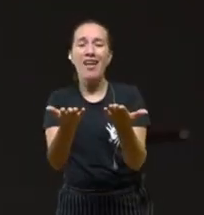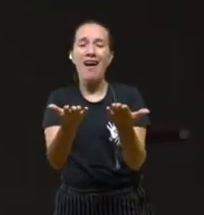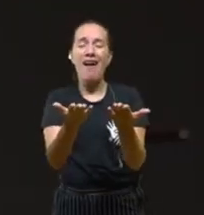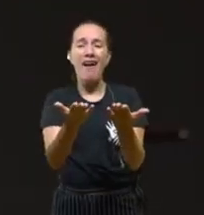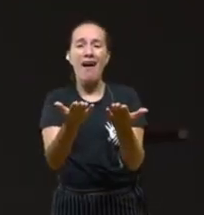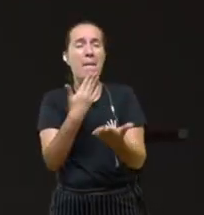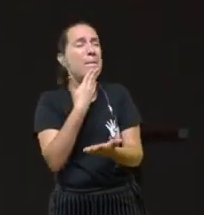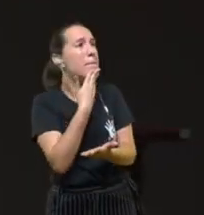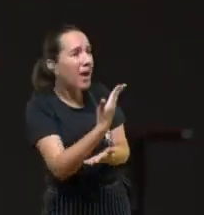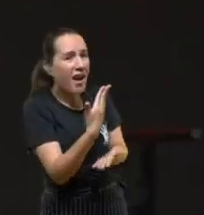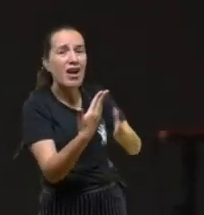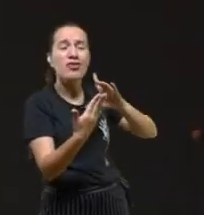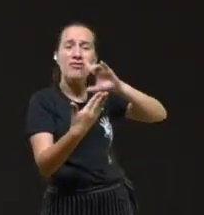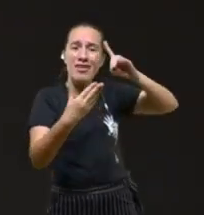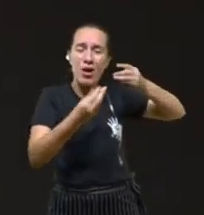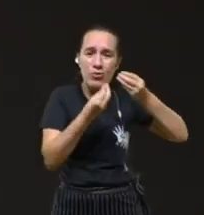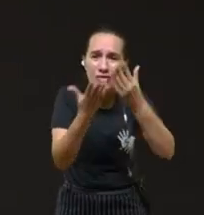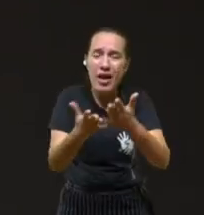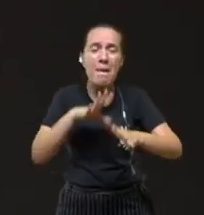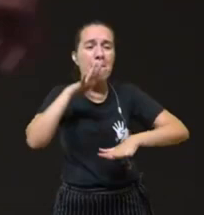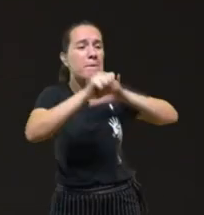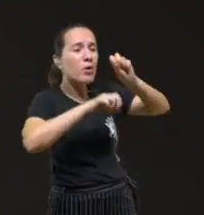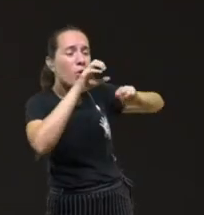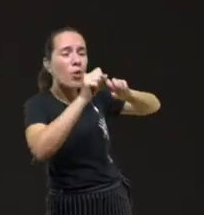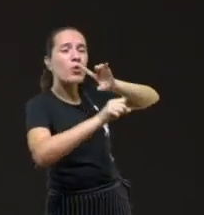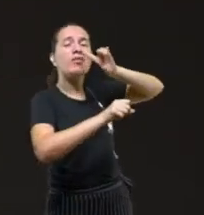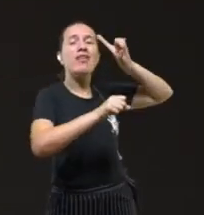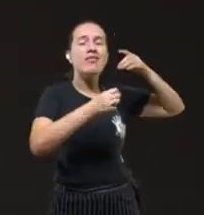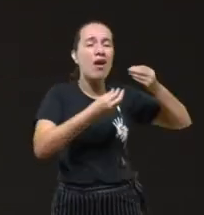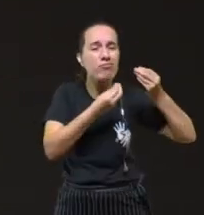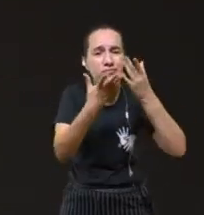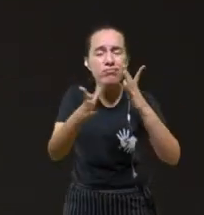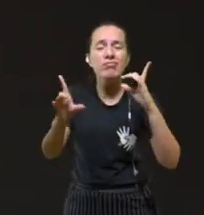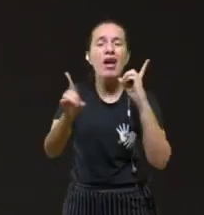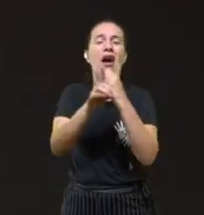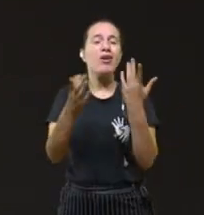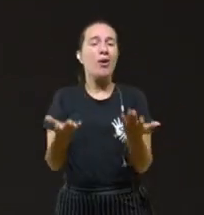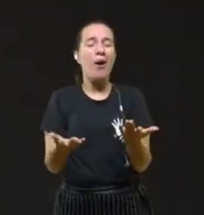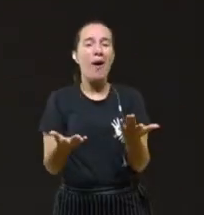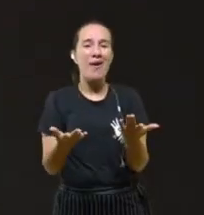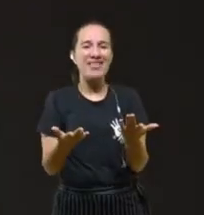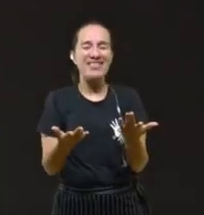Pede e será dado, busque e será, sabe?